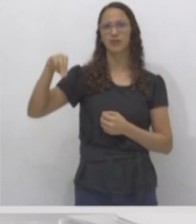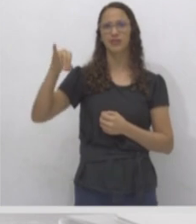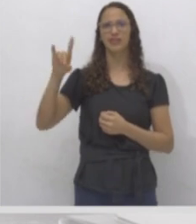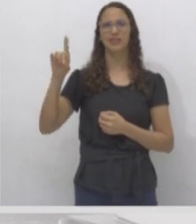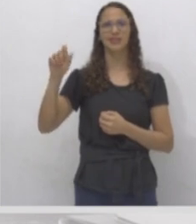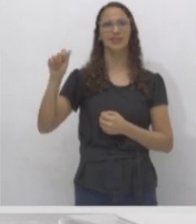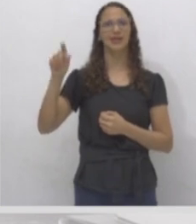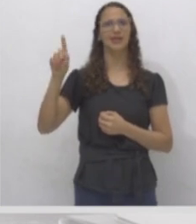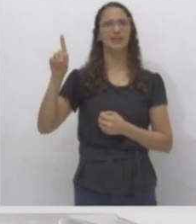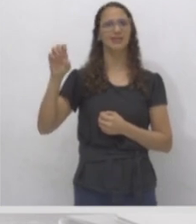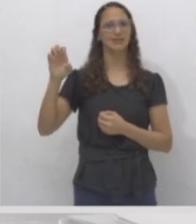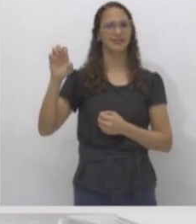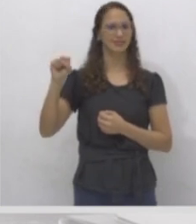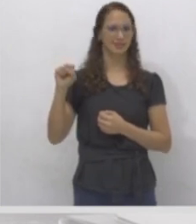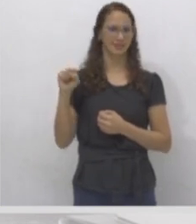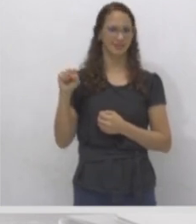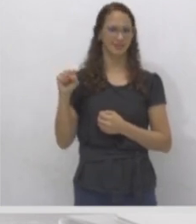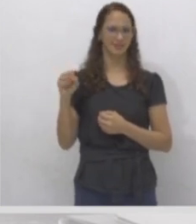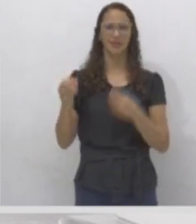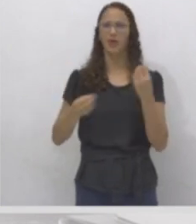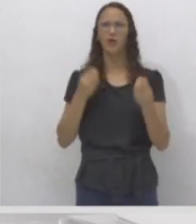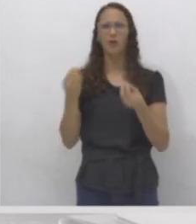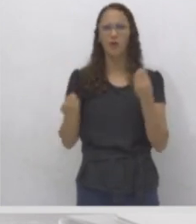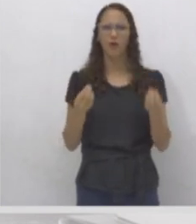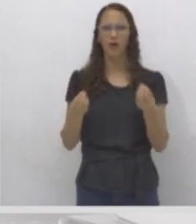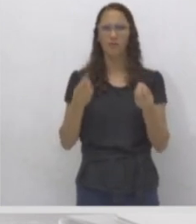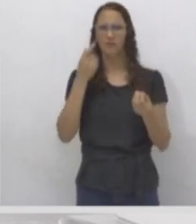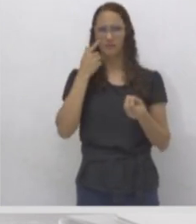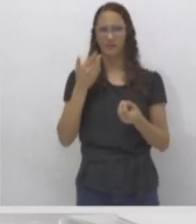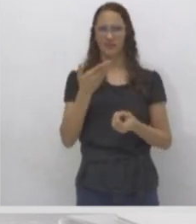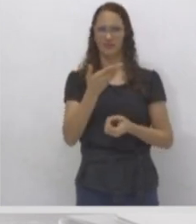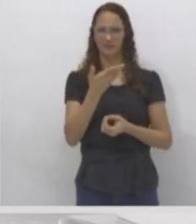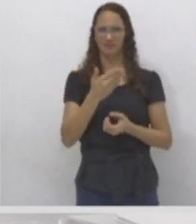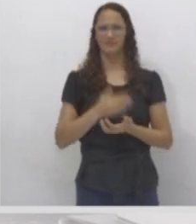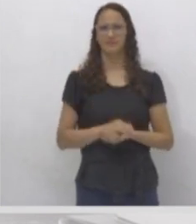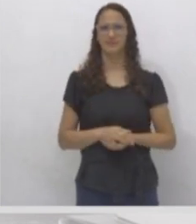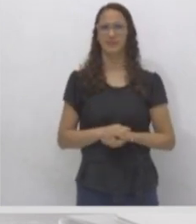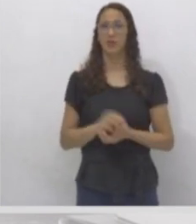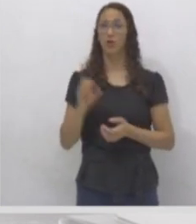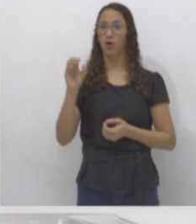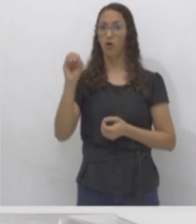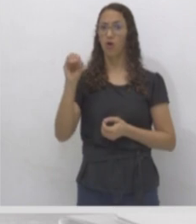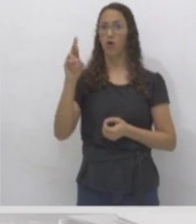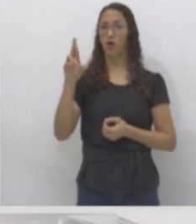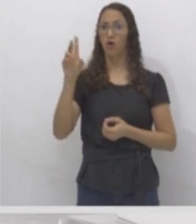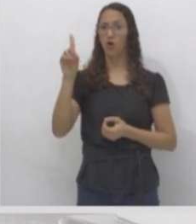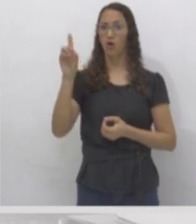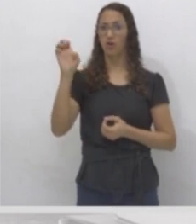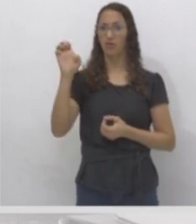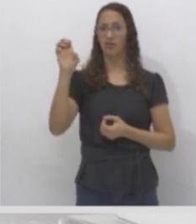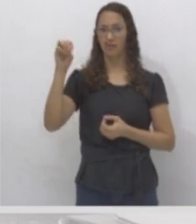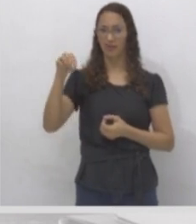centena de milhar, dezena de milhar, unidade de